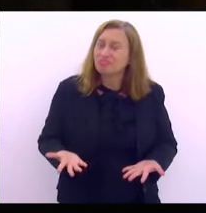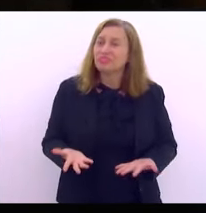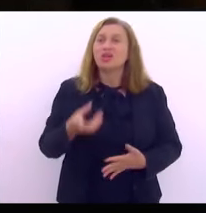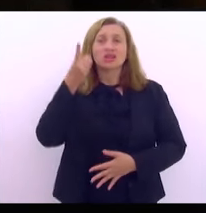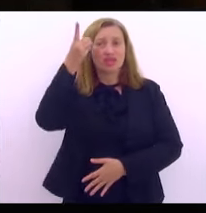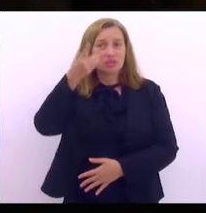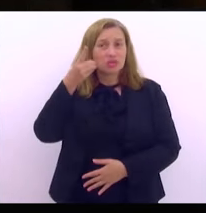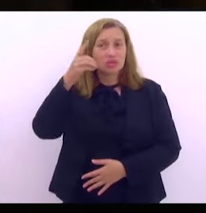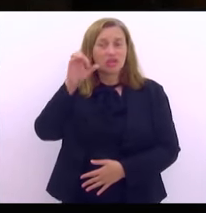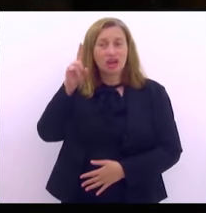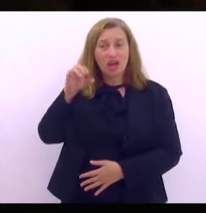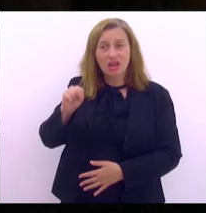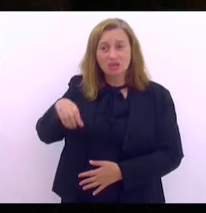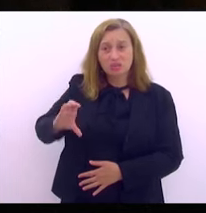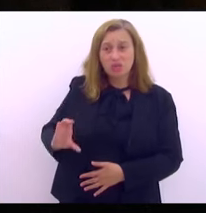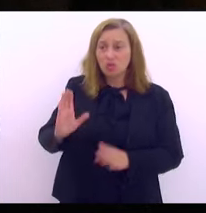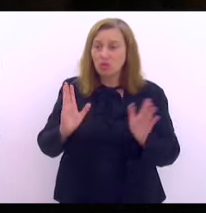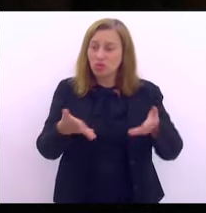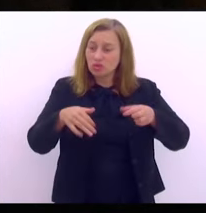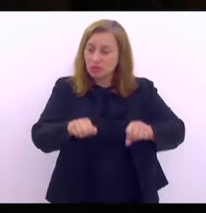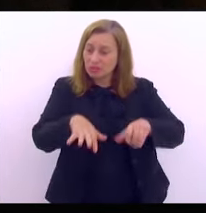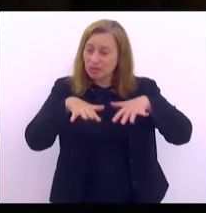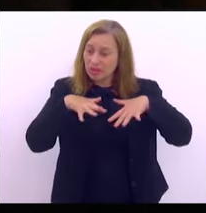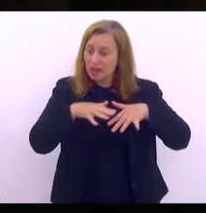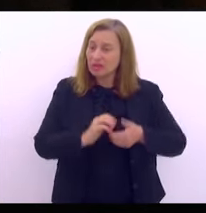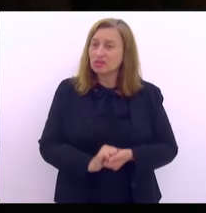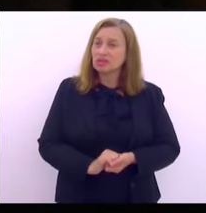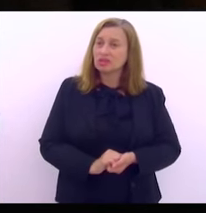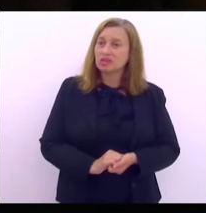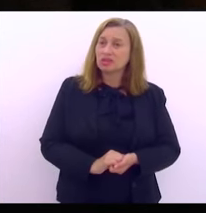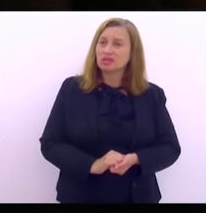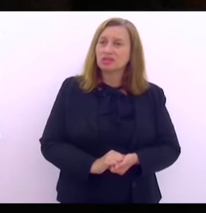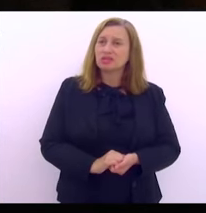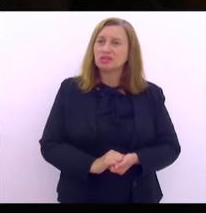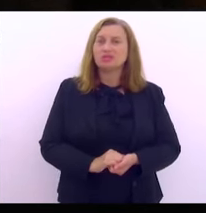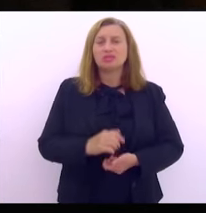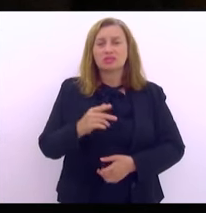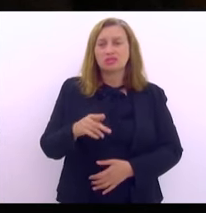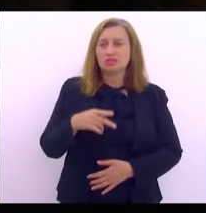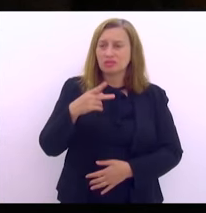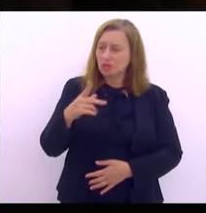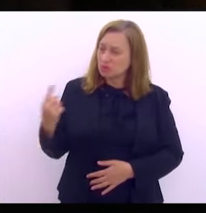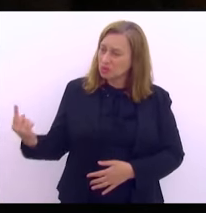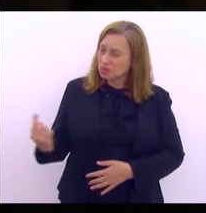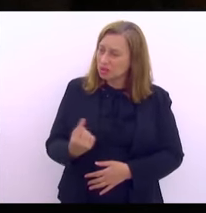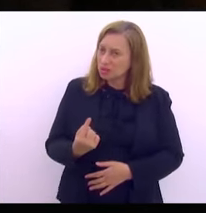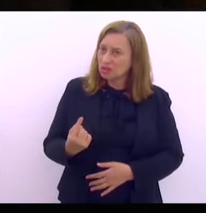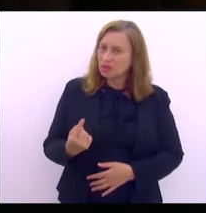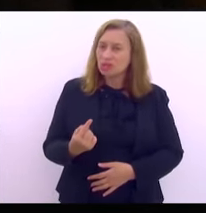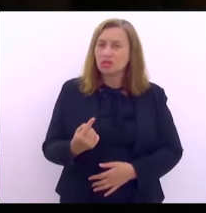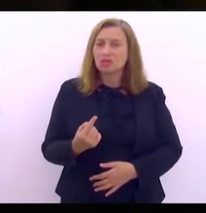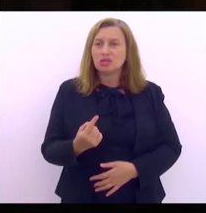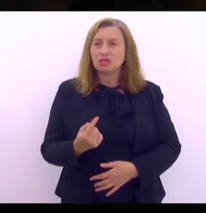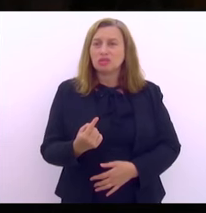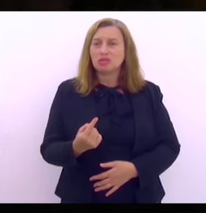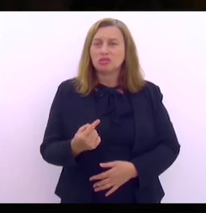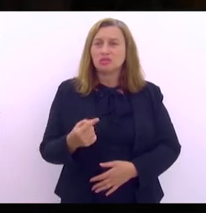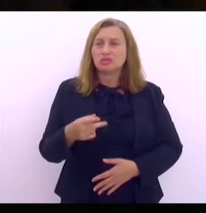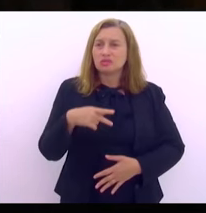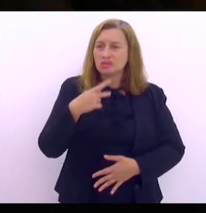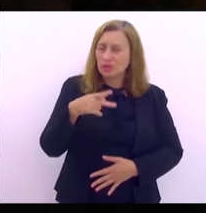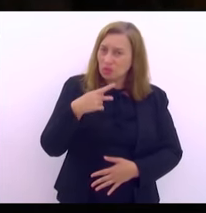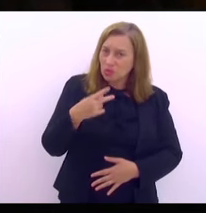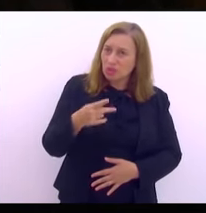Deputado Carlos Mink, hoje em plenário, em tom de blague, em tom humorístico,